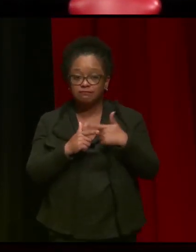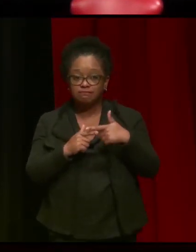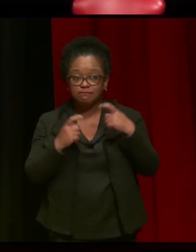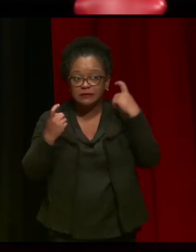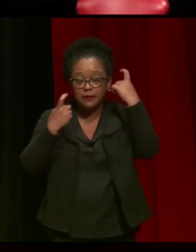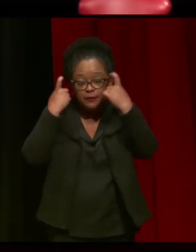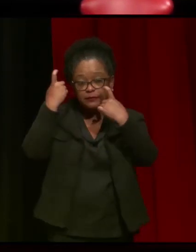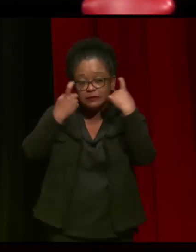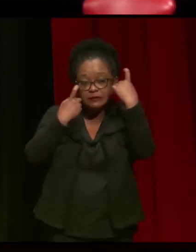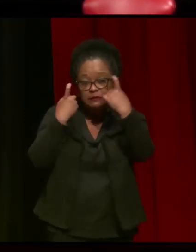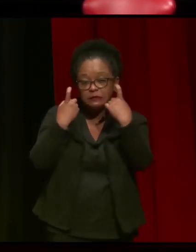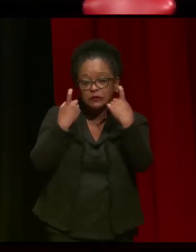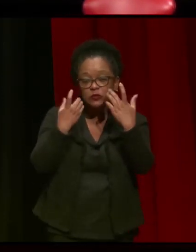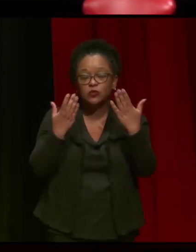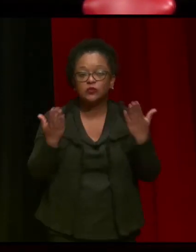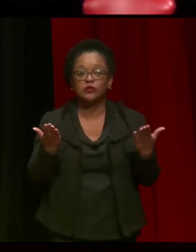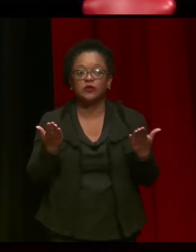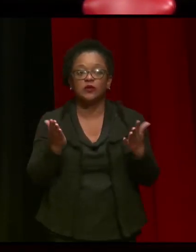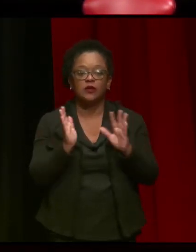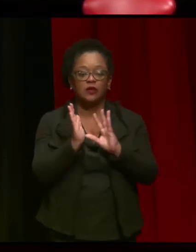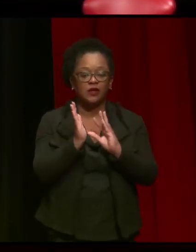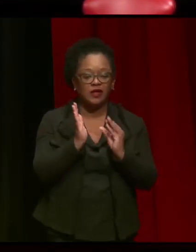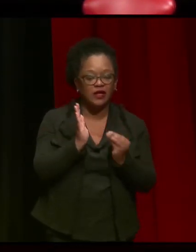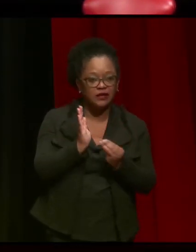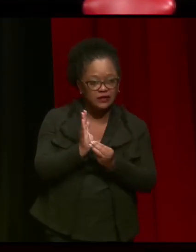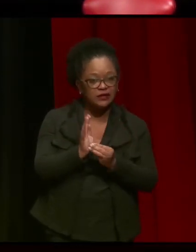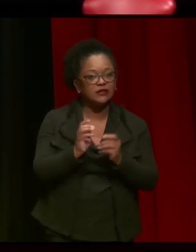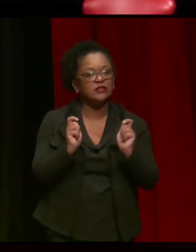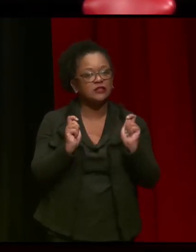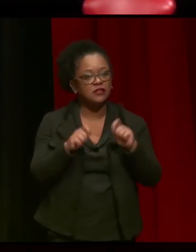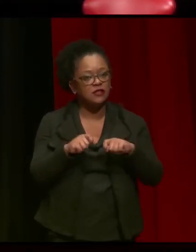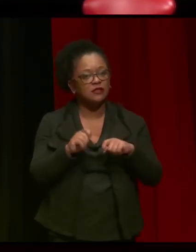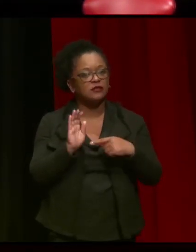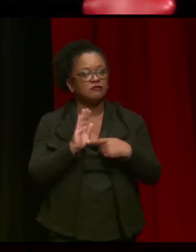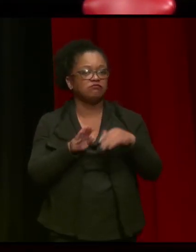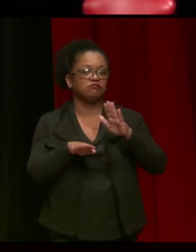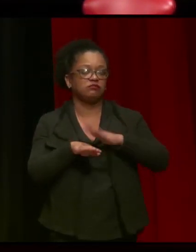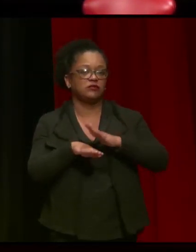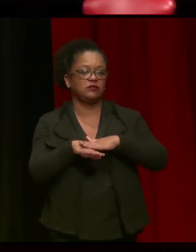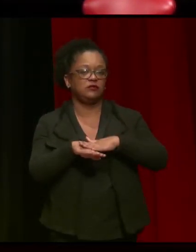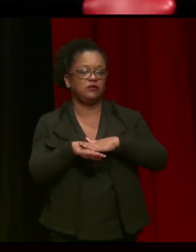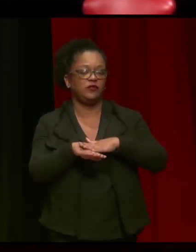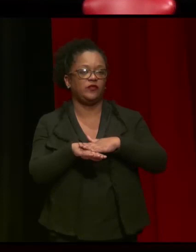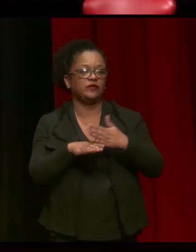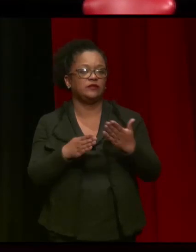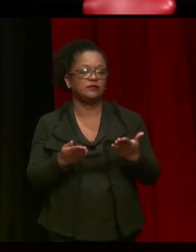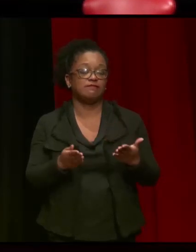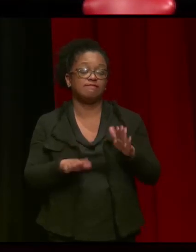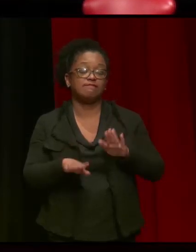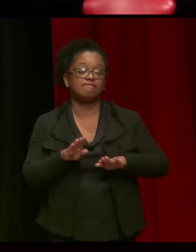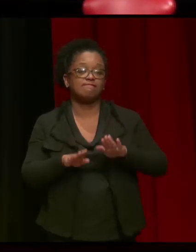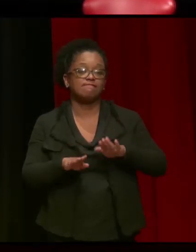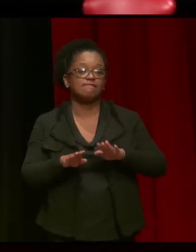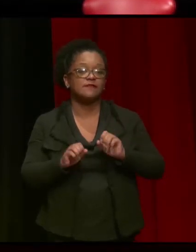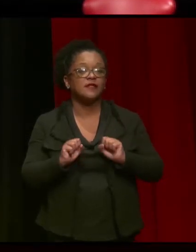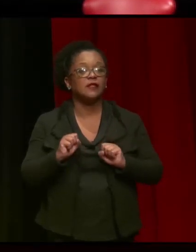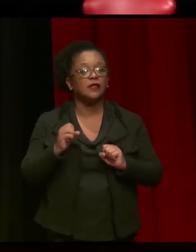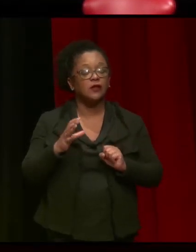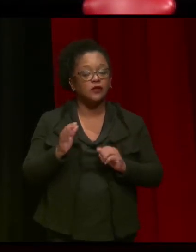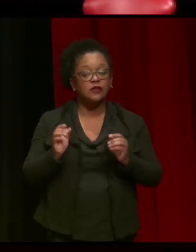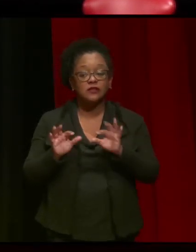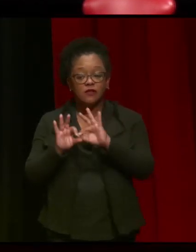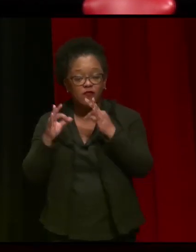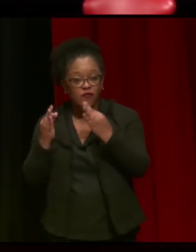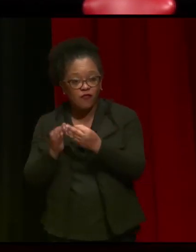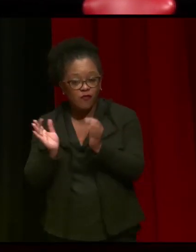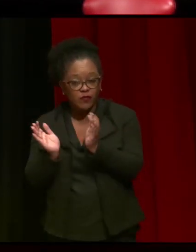é isso que uma igreja pode fazer. Nós vamos falar exatamente sobre isso amanhã, que é de fato juntar, porque geralmente os pais conhecem outros pais,